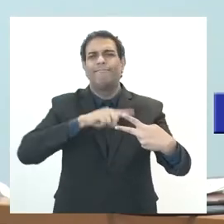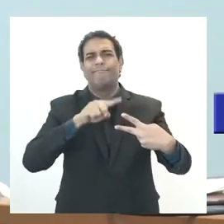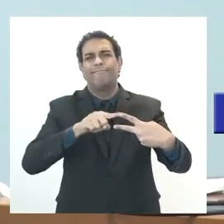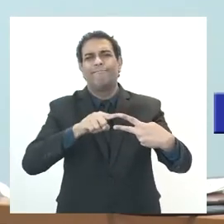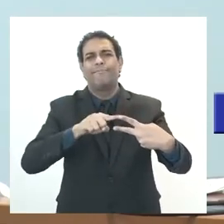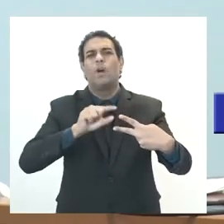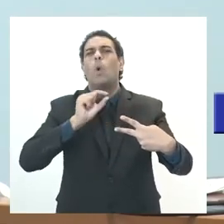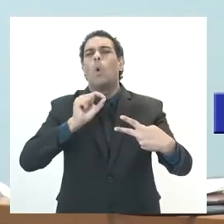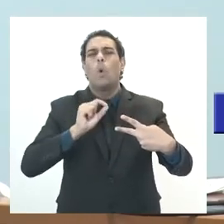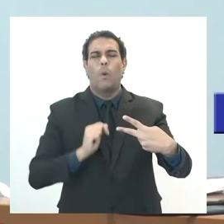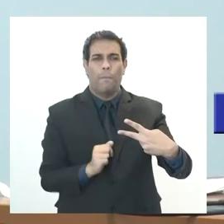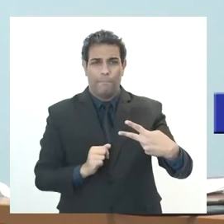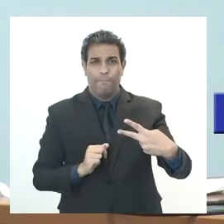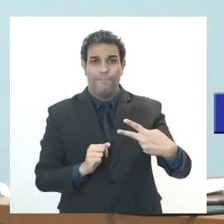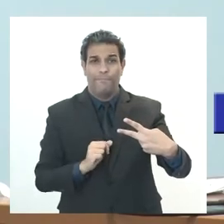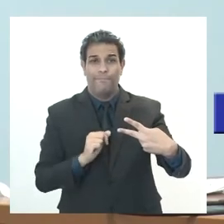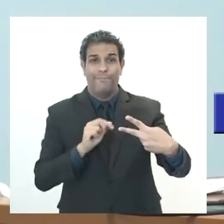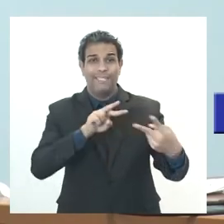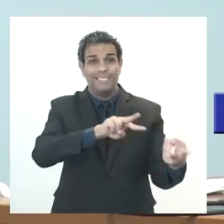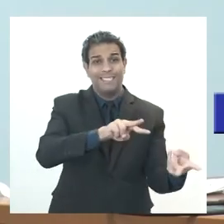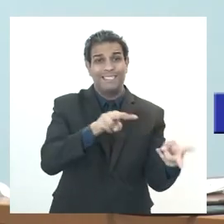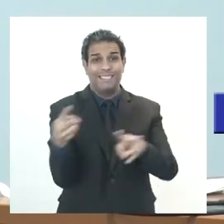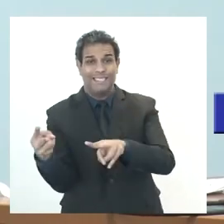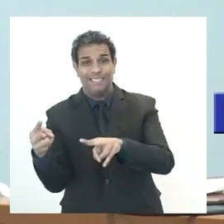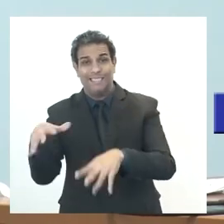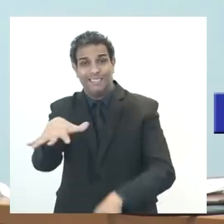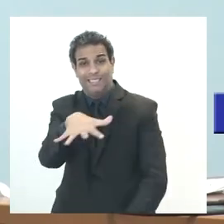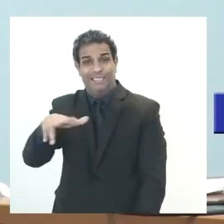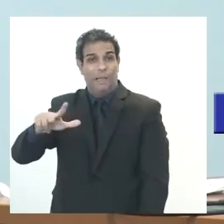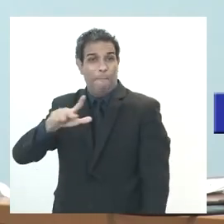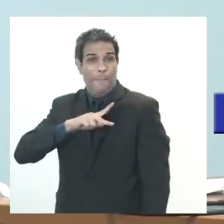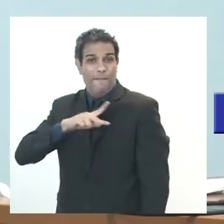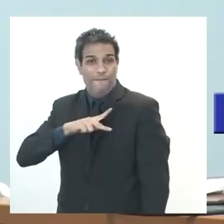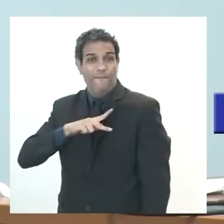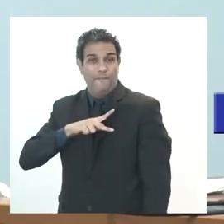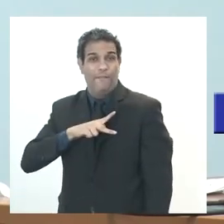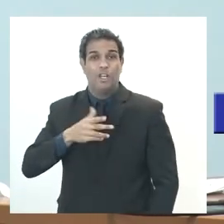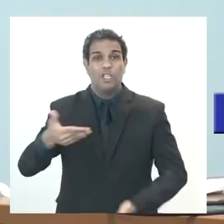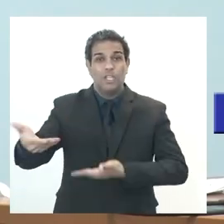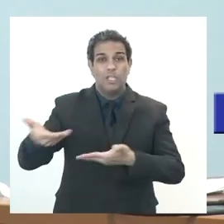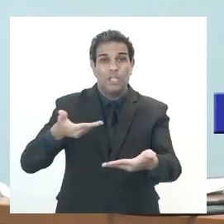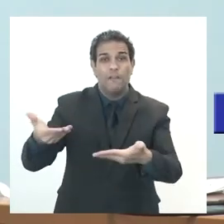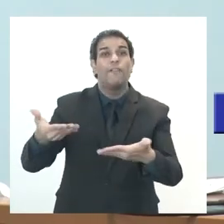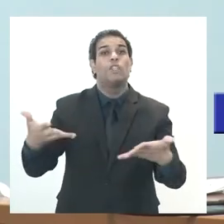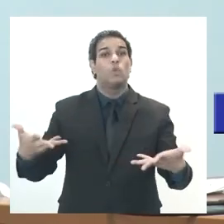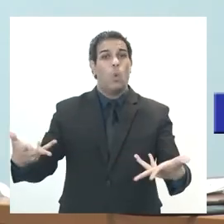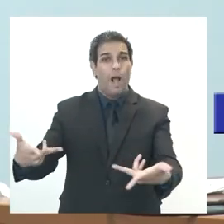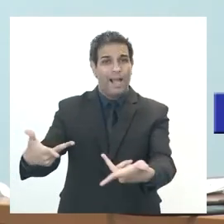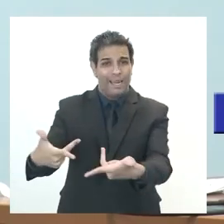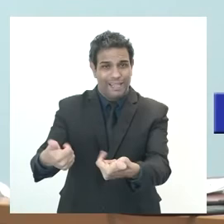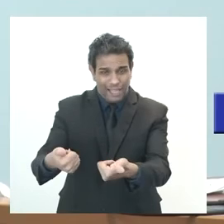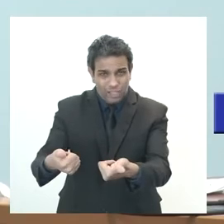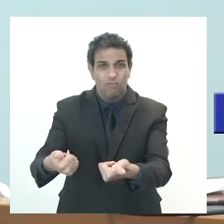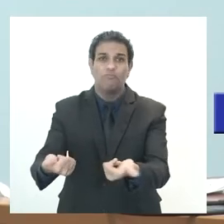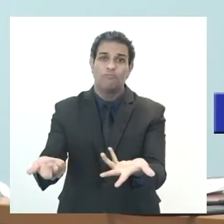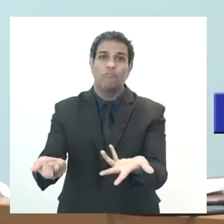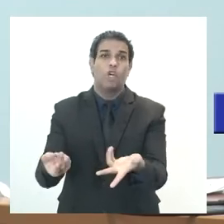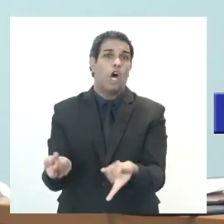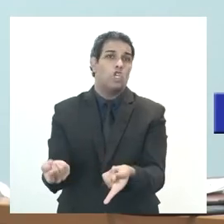primeiro é transferir então para iniciativa privada serviços públicos essenciais